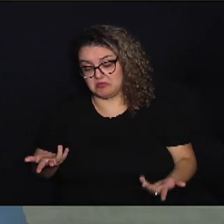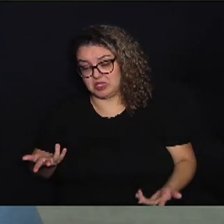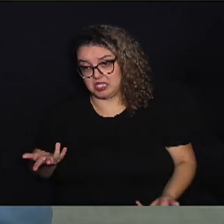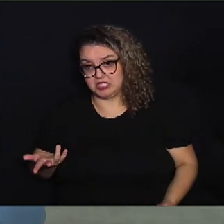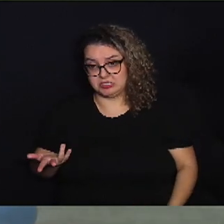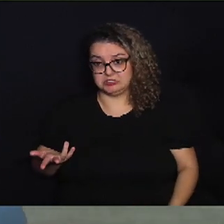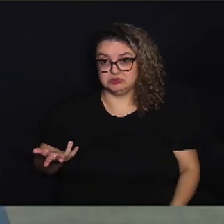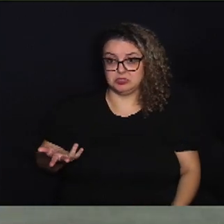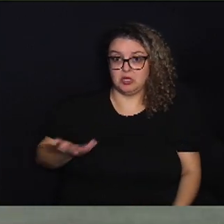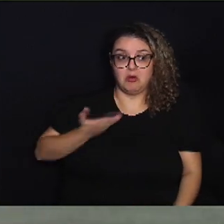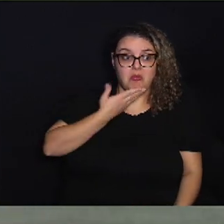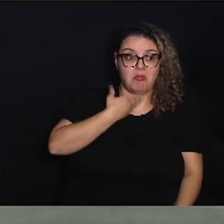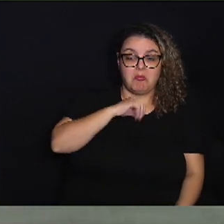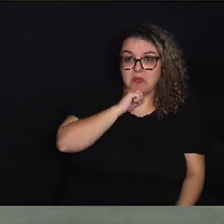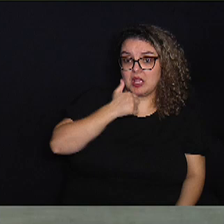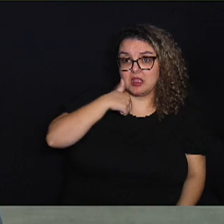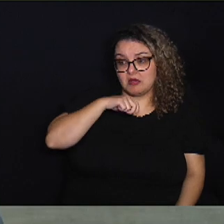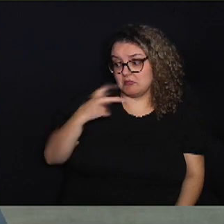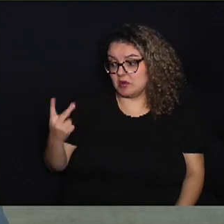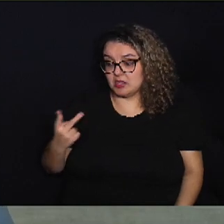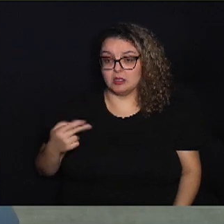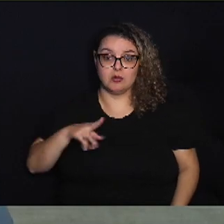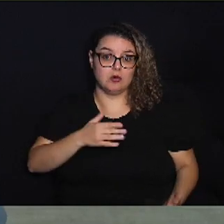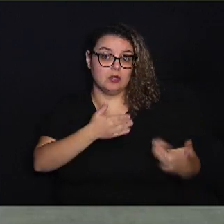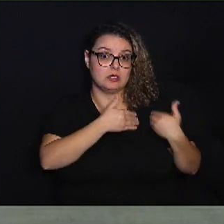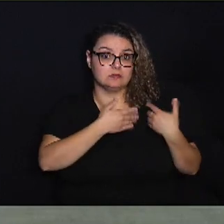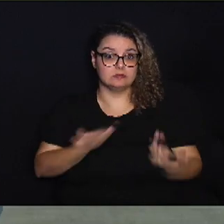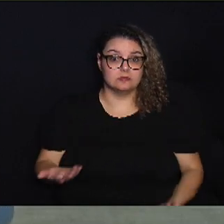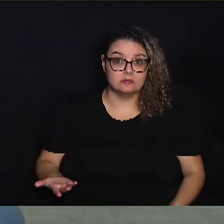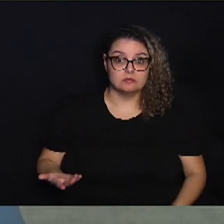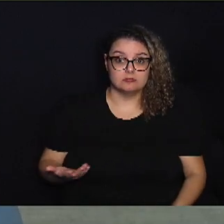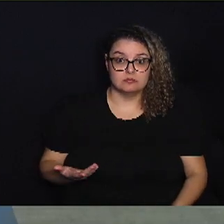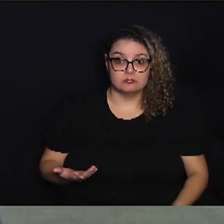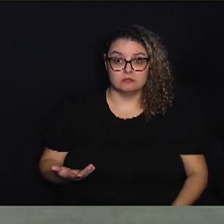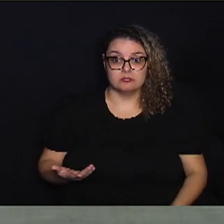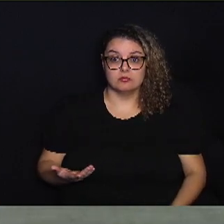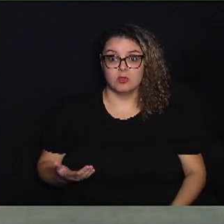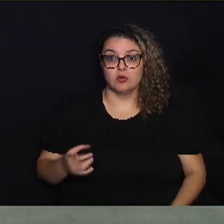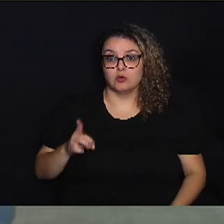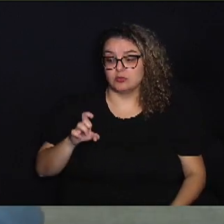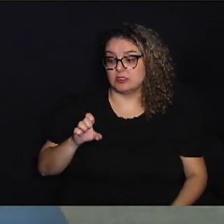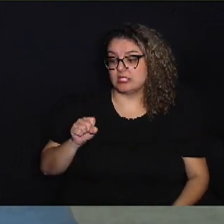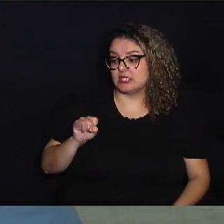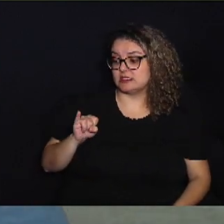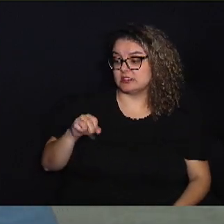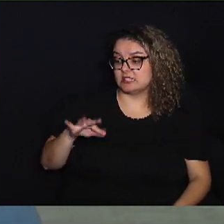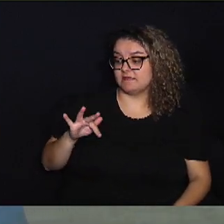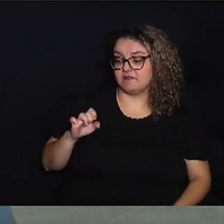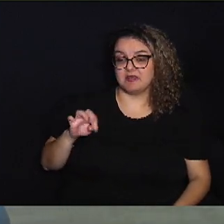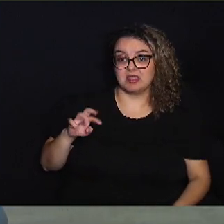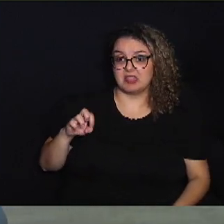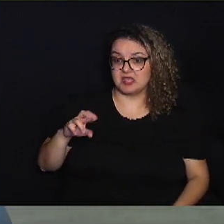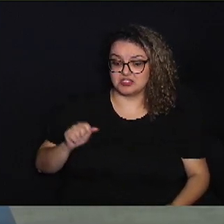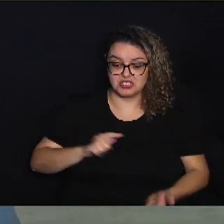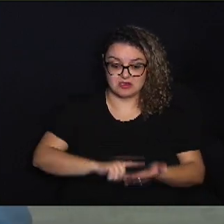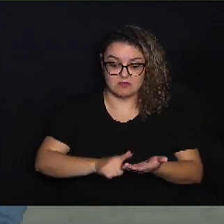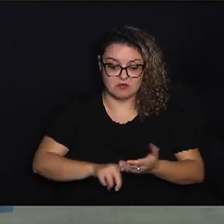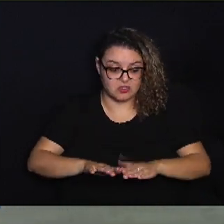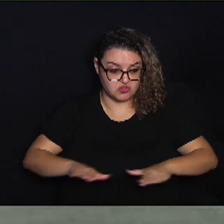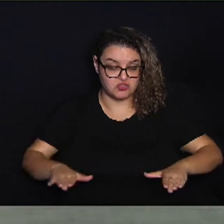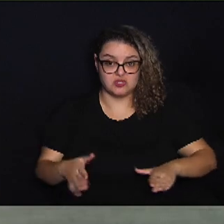o pai, a mãe ou o responsável coloca esse desinfetante, esse detergente, esse produto